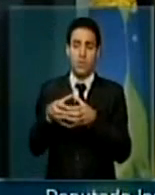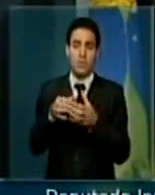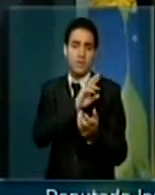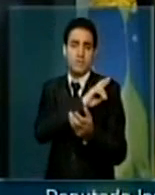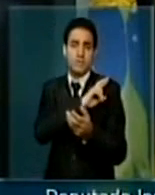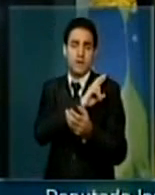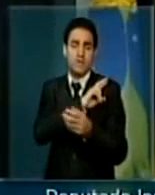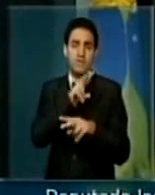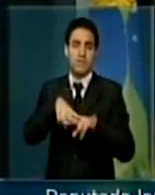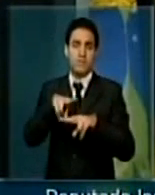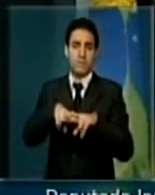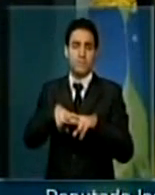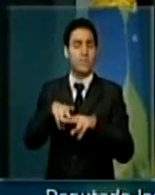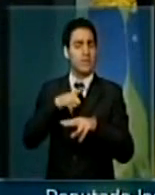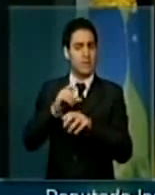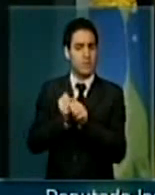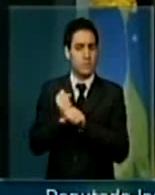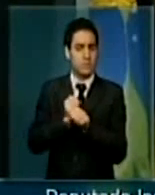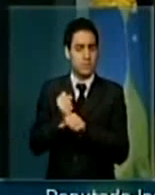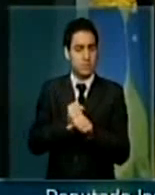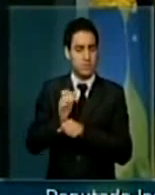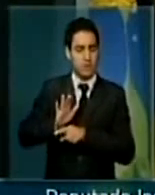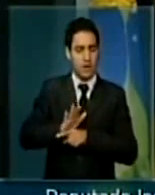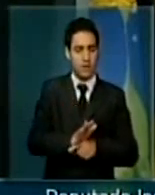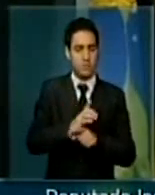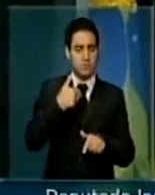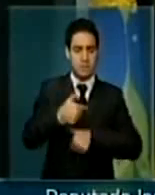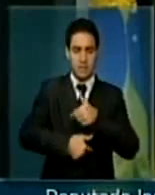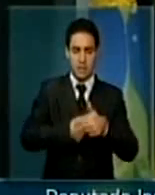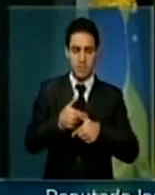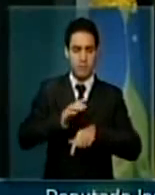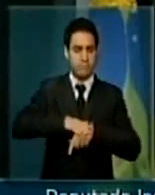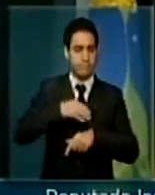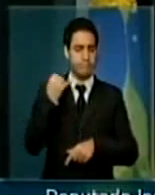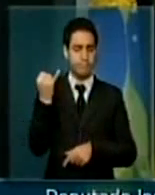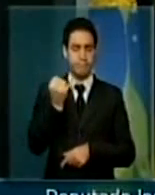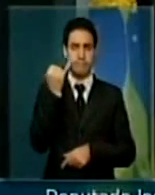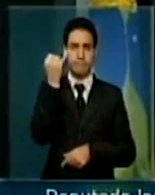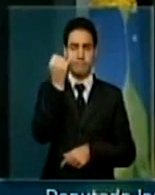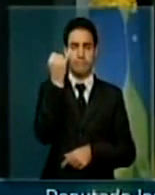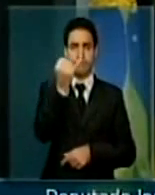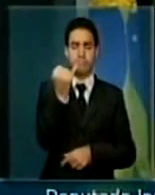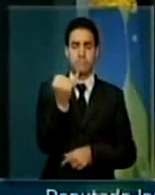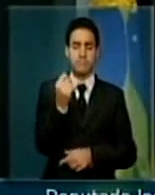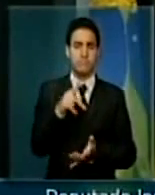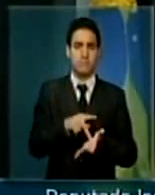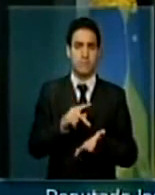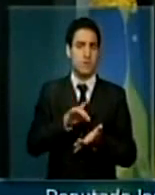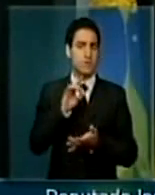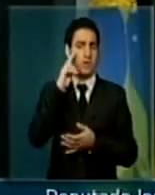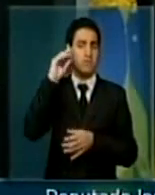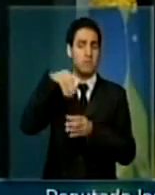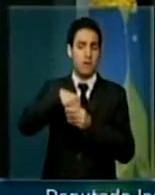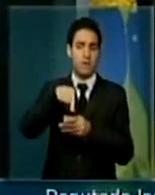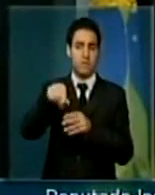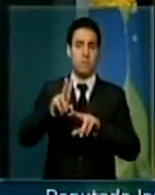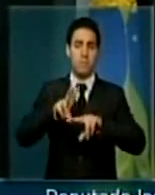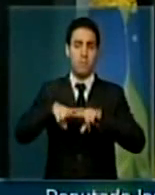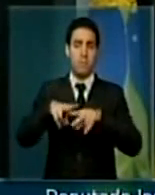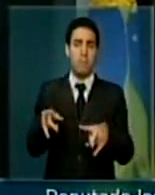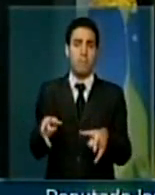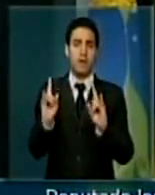dos anos, vem prestando um trabalho relevante, não apenas lá no presídio,